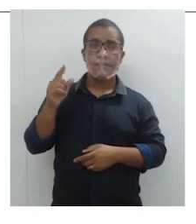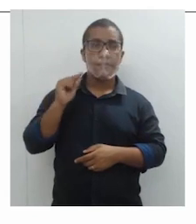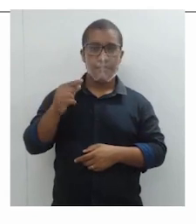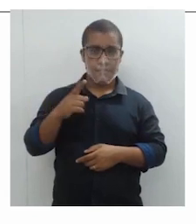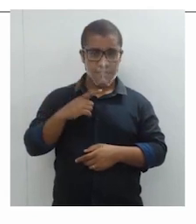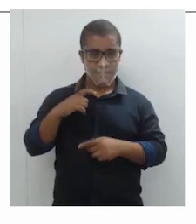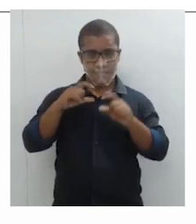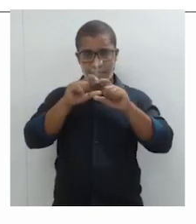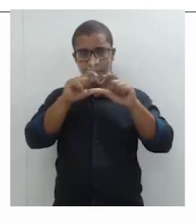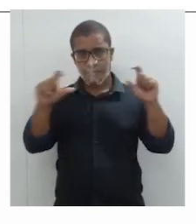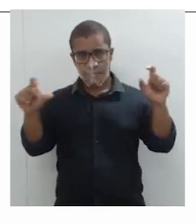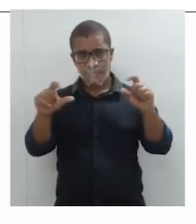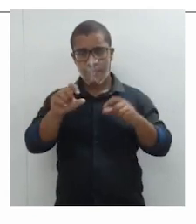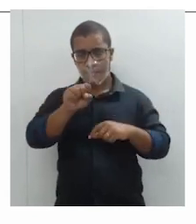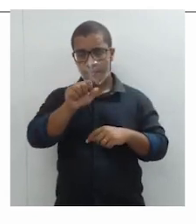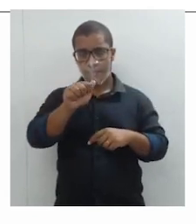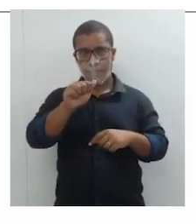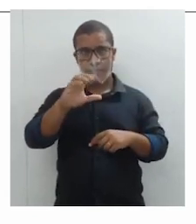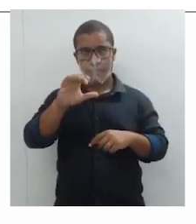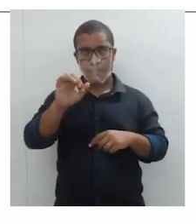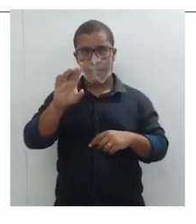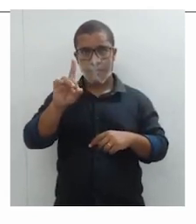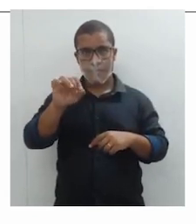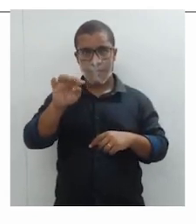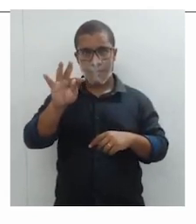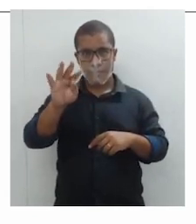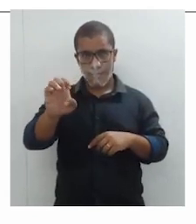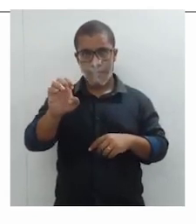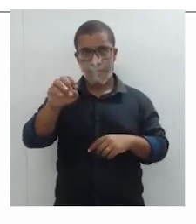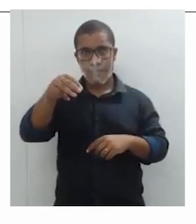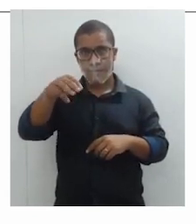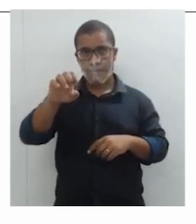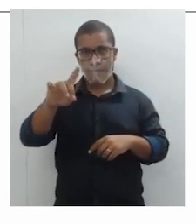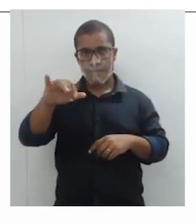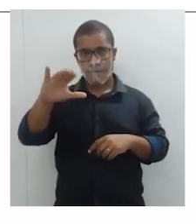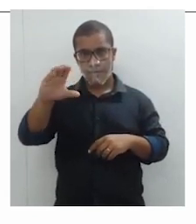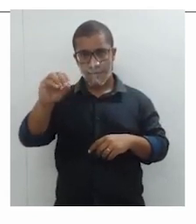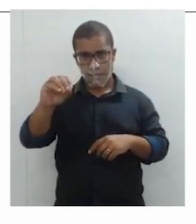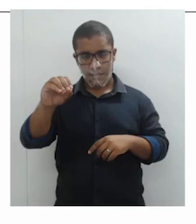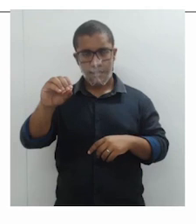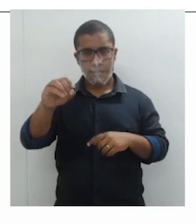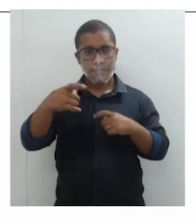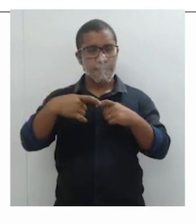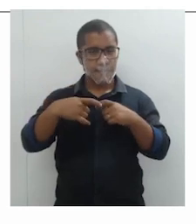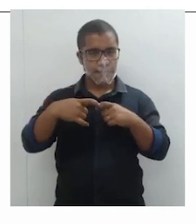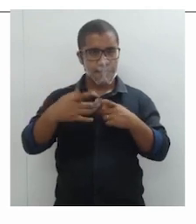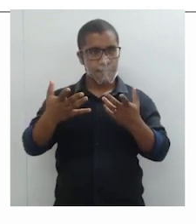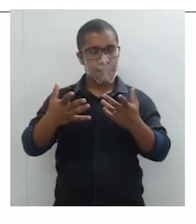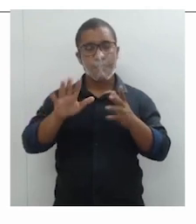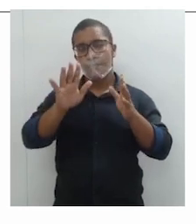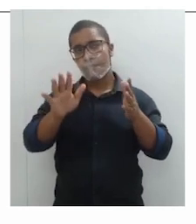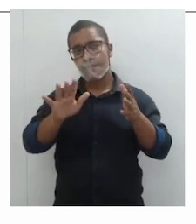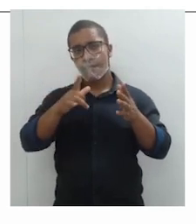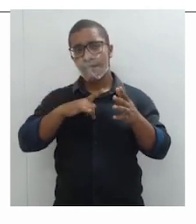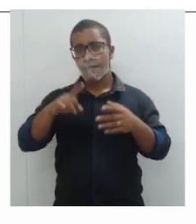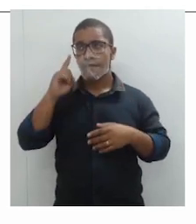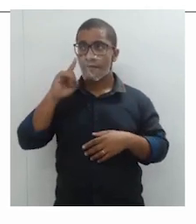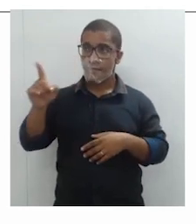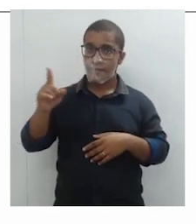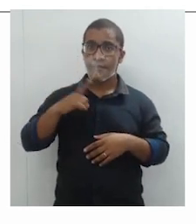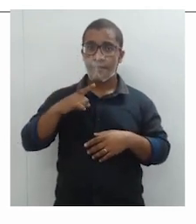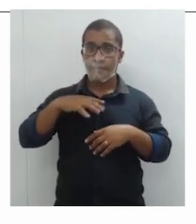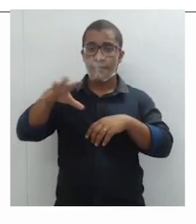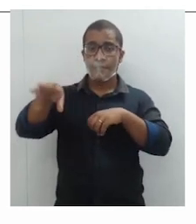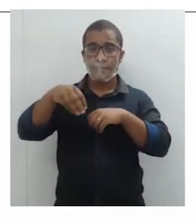temos sacerdotes médicos podem as duas palavras sacerdotes médicos vamos ver Vejam Só os